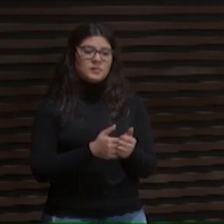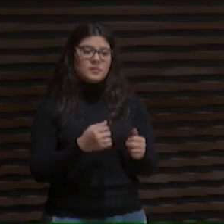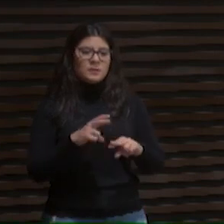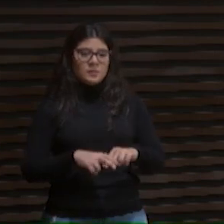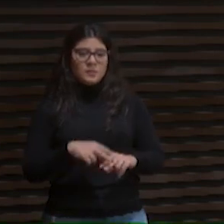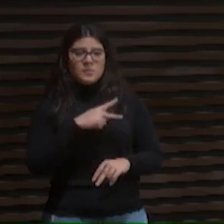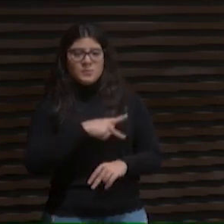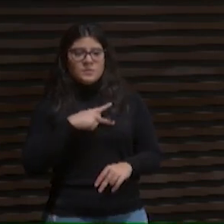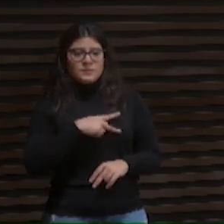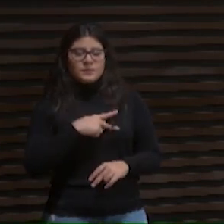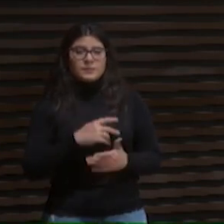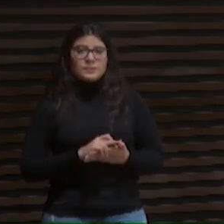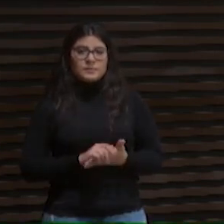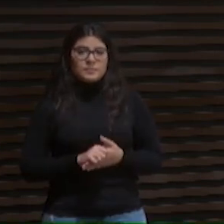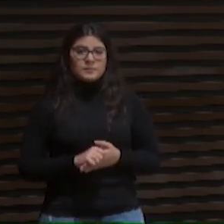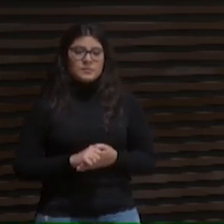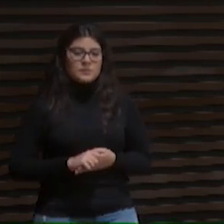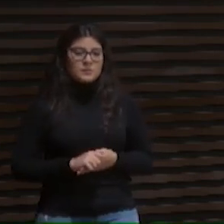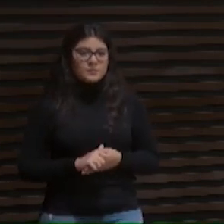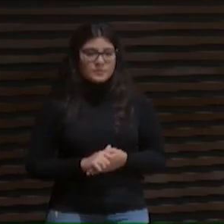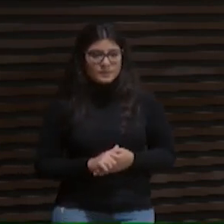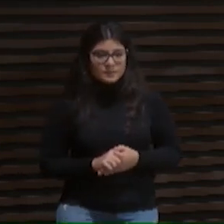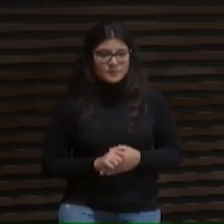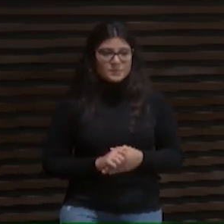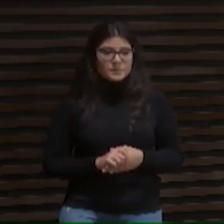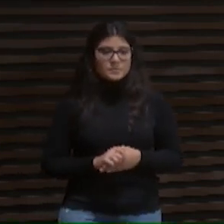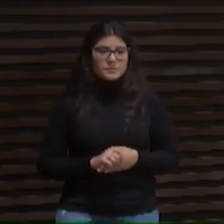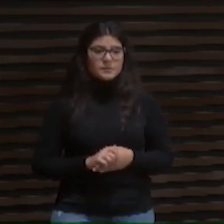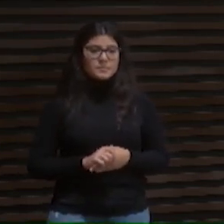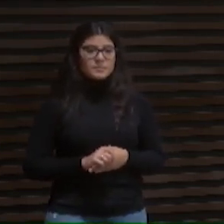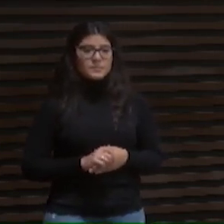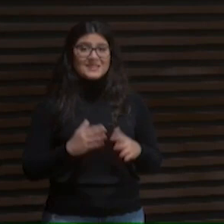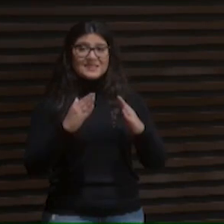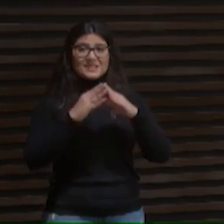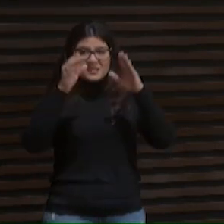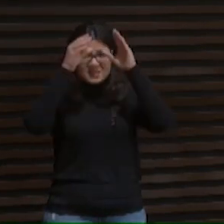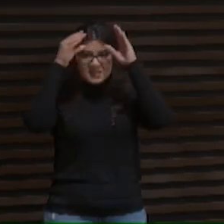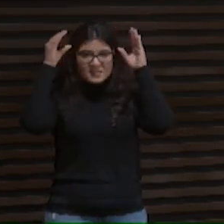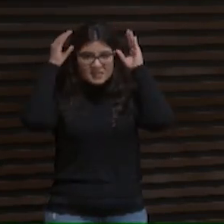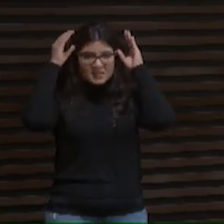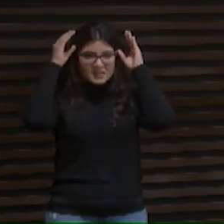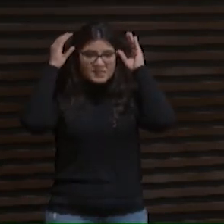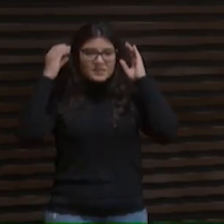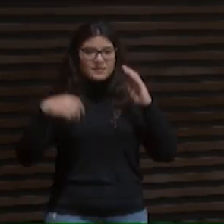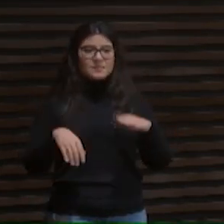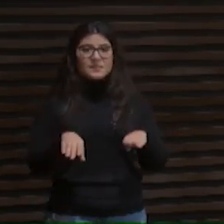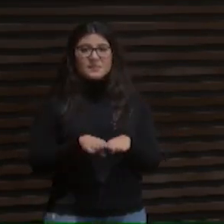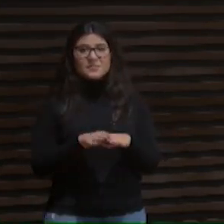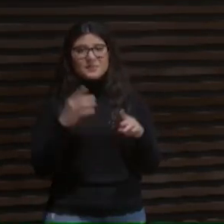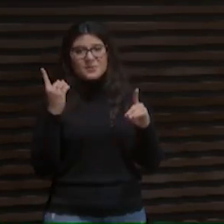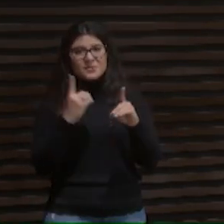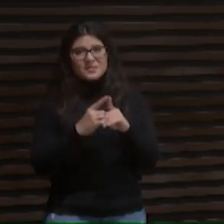foram ouvindo sobre Cristo, e a casa de César foi também encontrada pelo